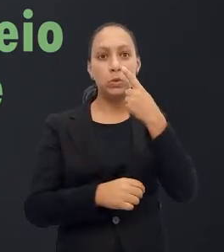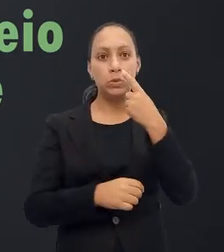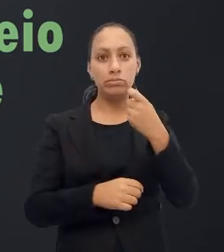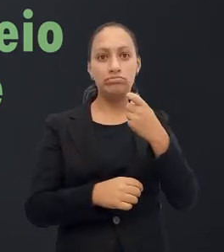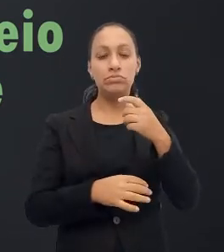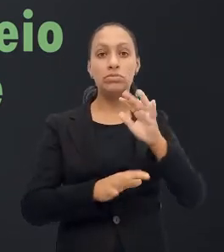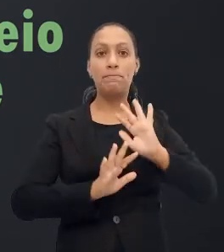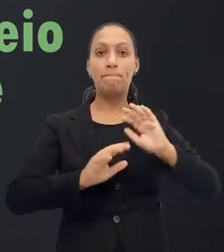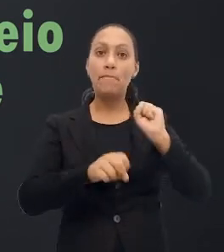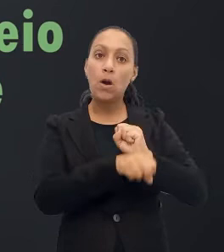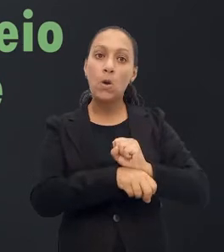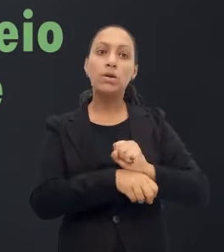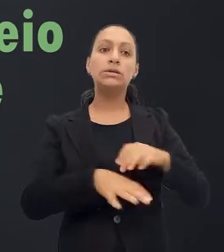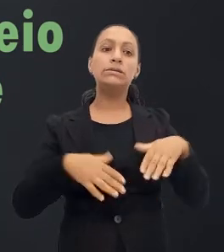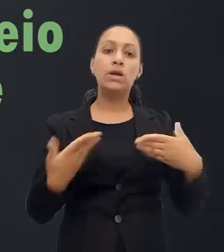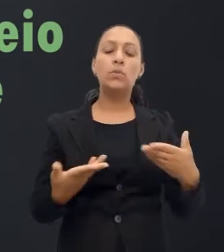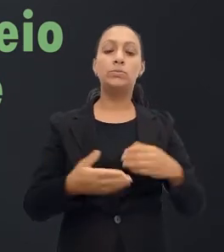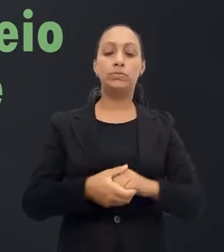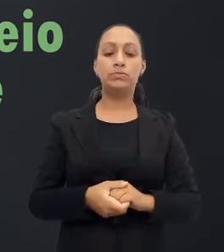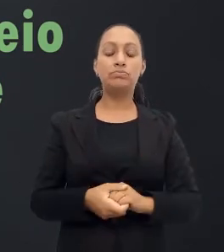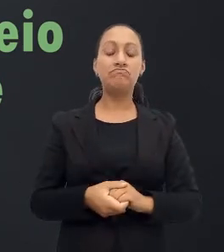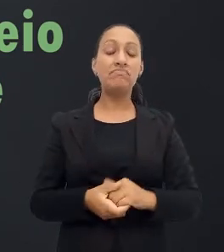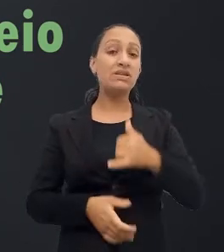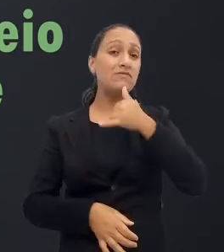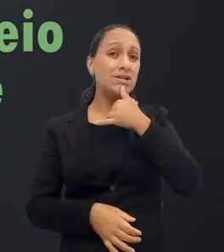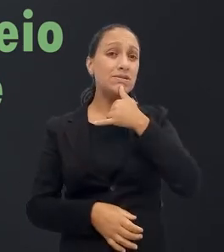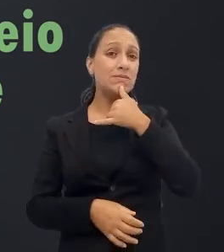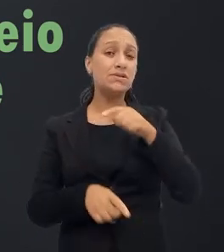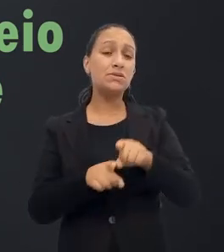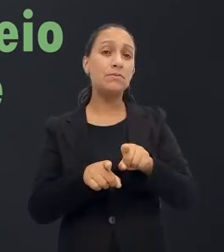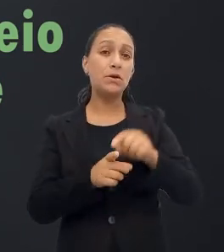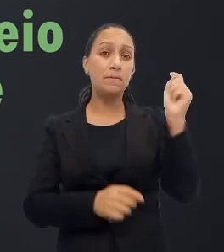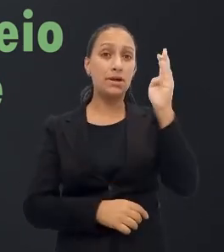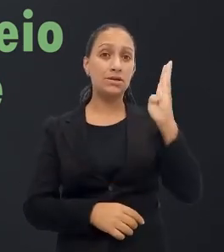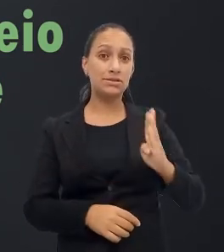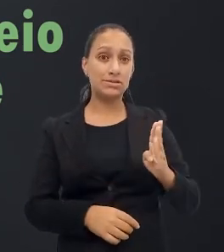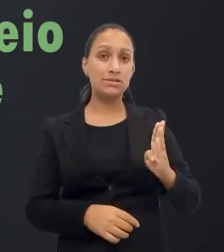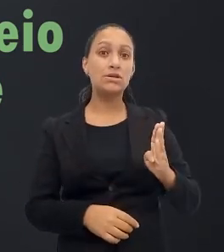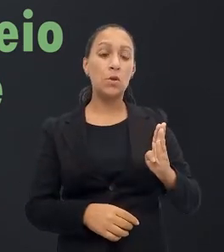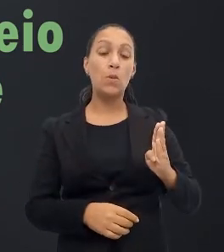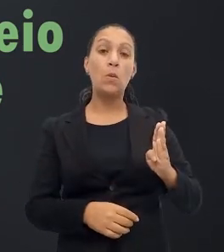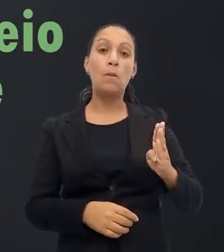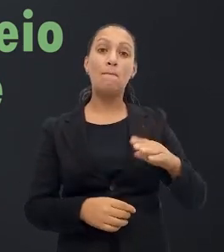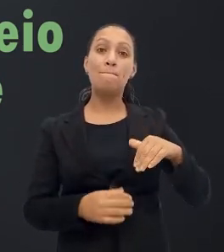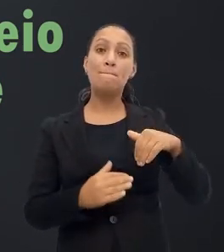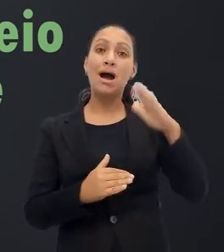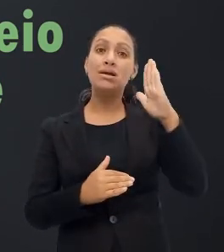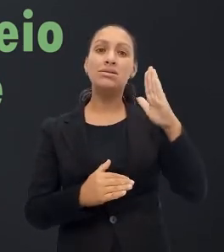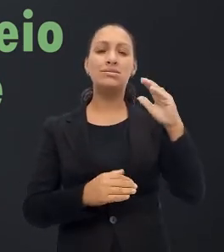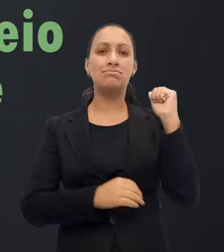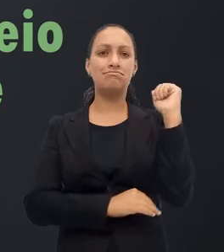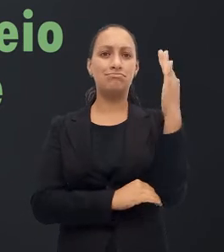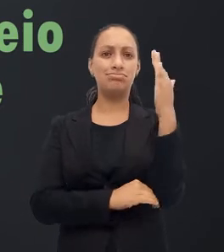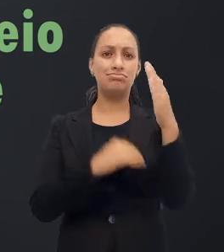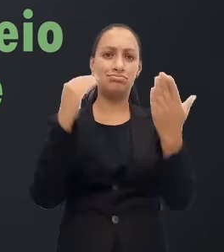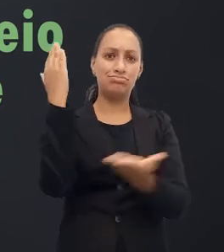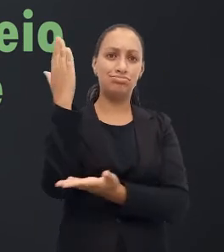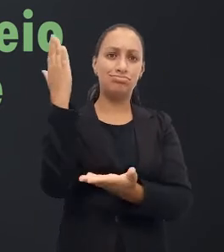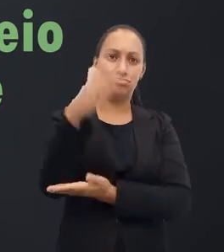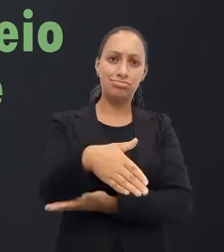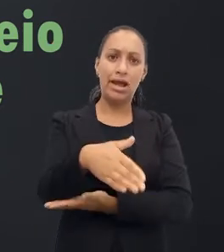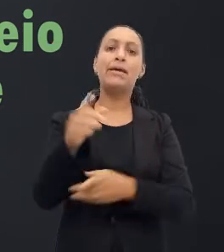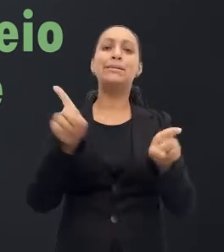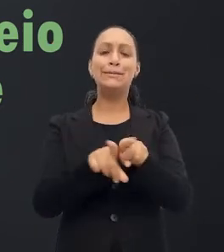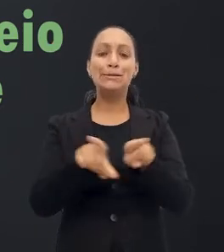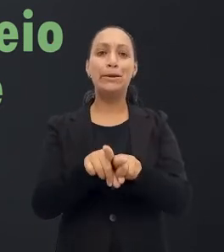mundo, ainda que infelizmente o Brasil tenha registrado um aumento no desmatamento e um aumento no número de queimadas, que